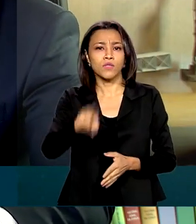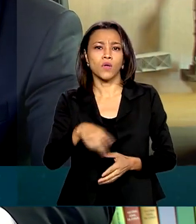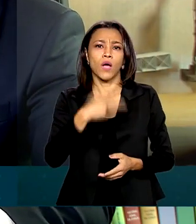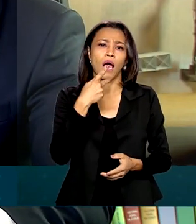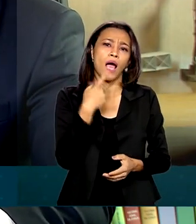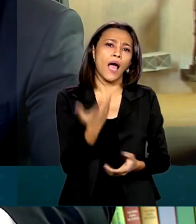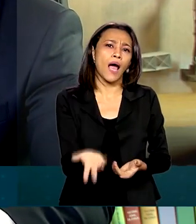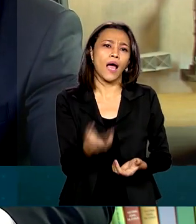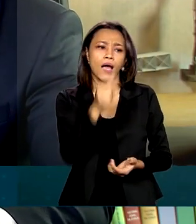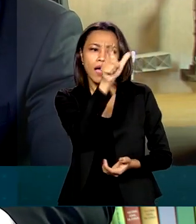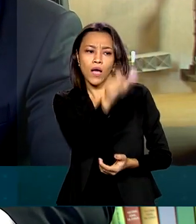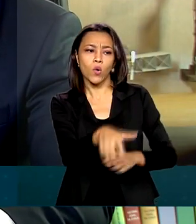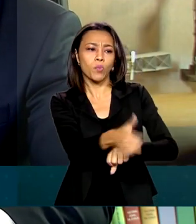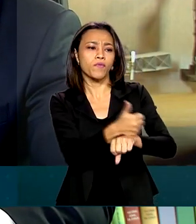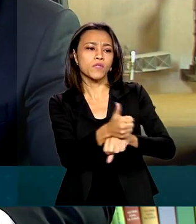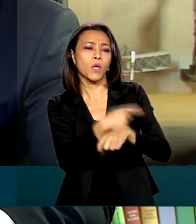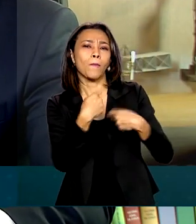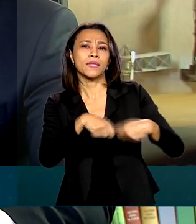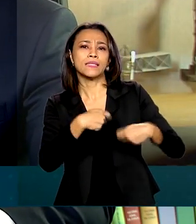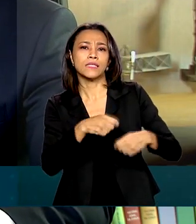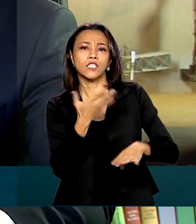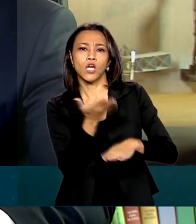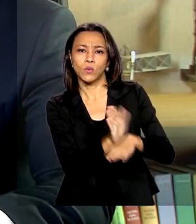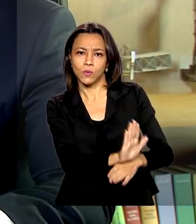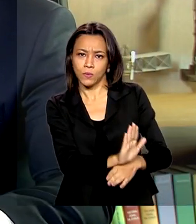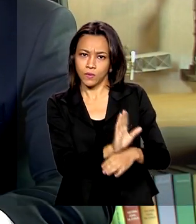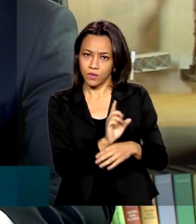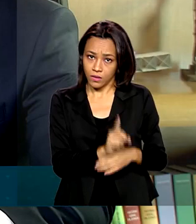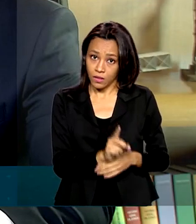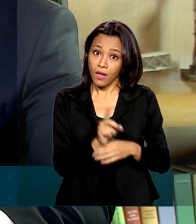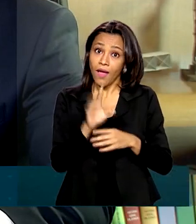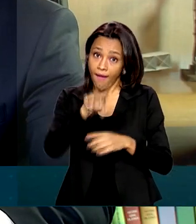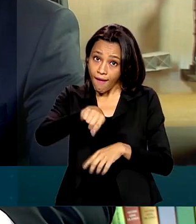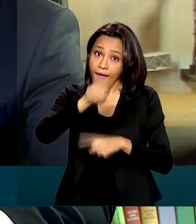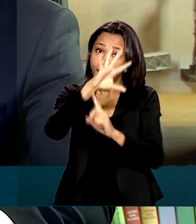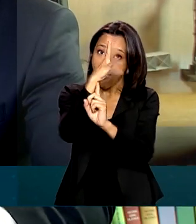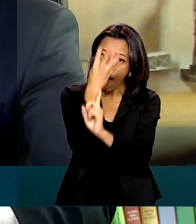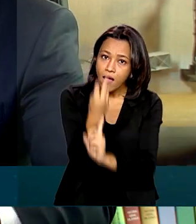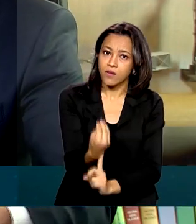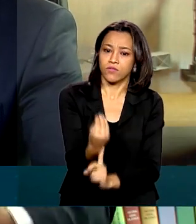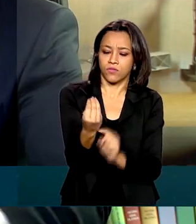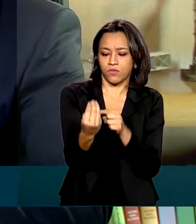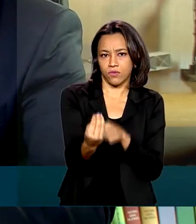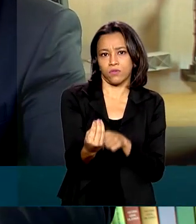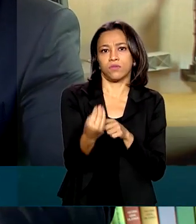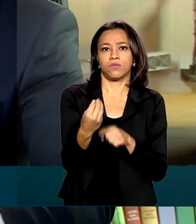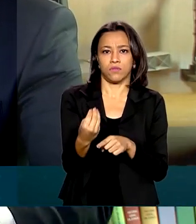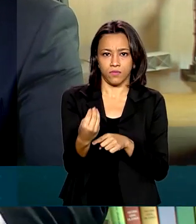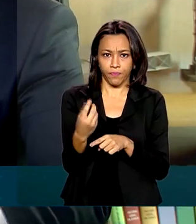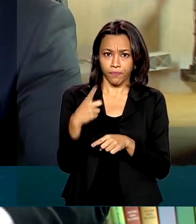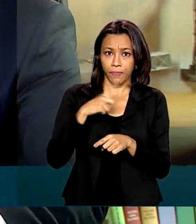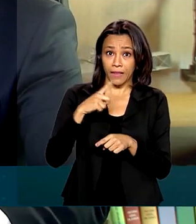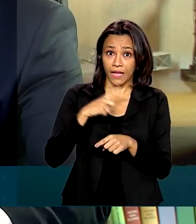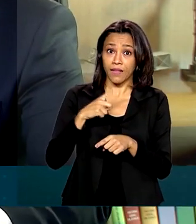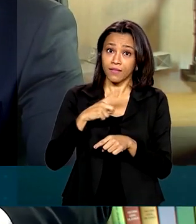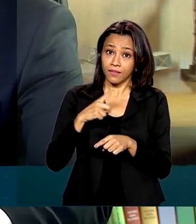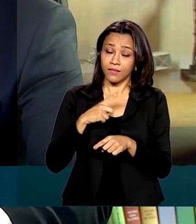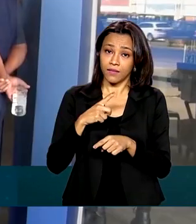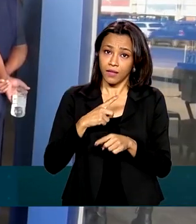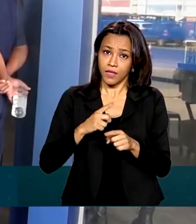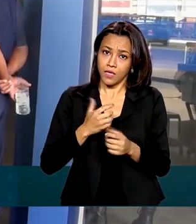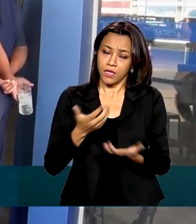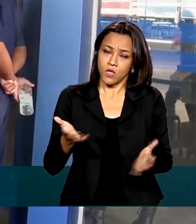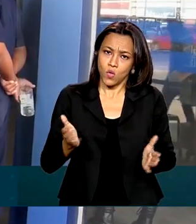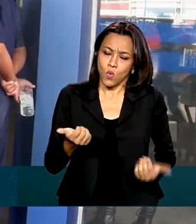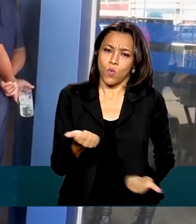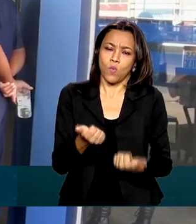falar o artista precisa de ajuda não há a arte ela ela ela faz um fluxo na economia de